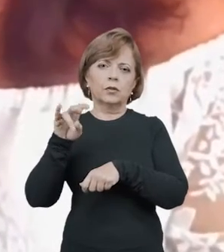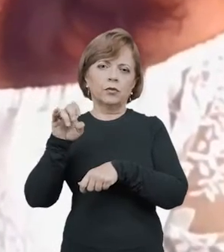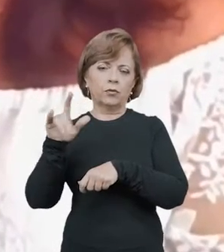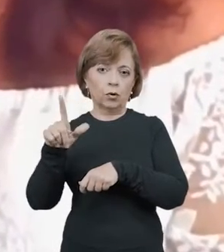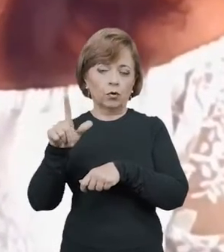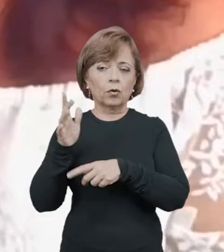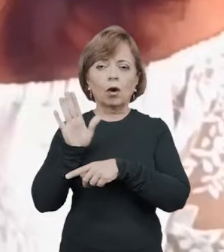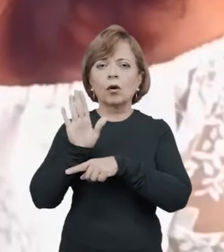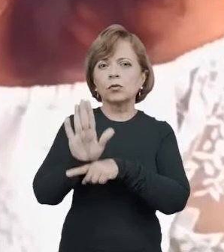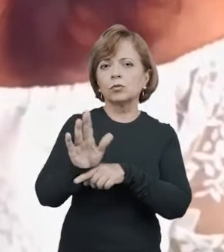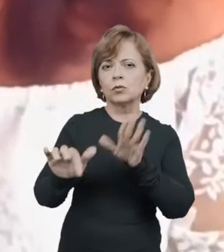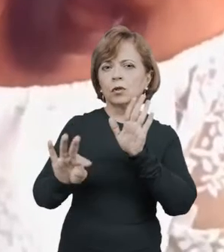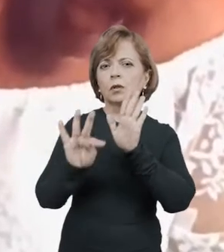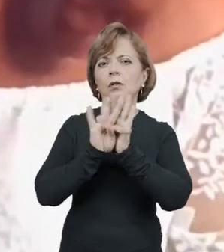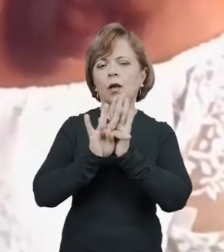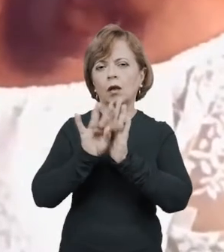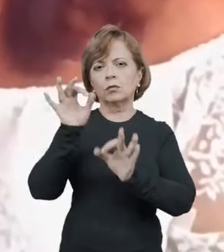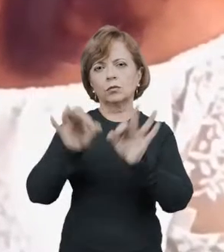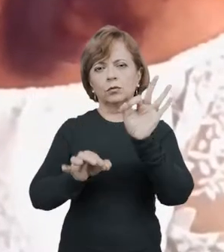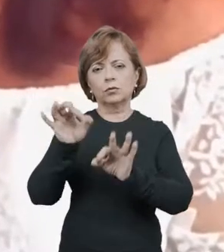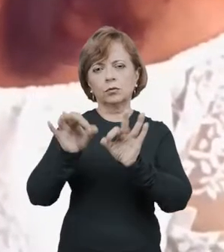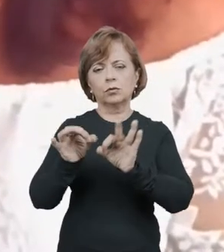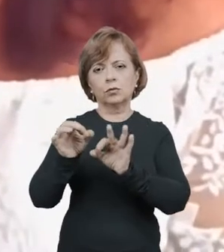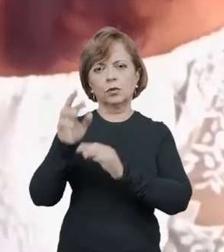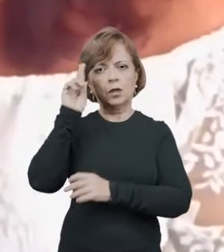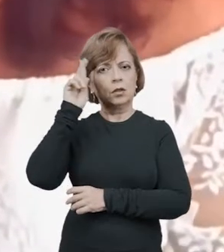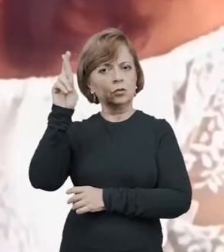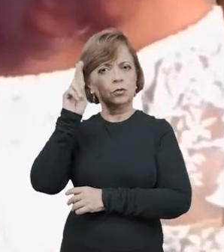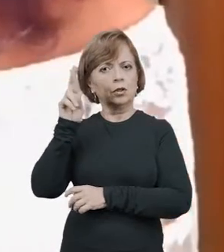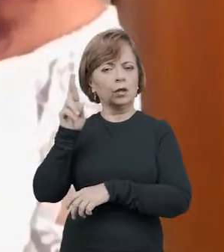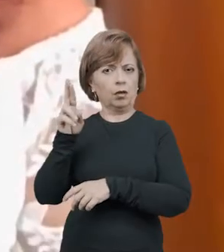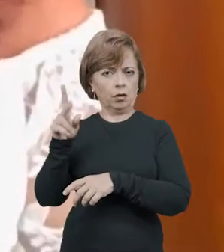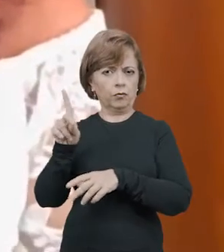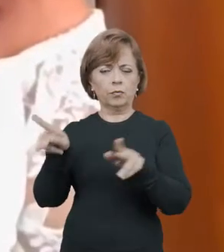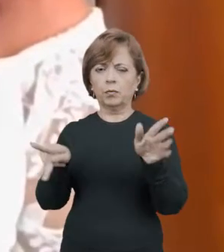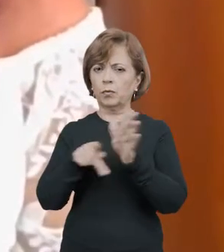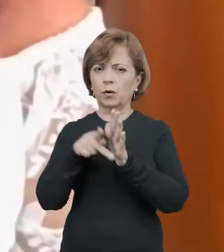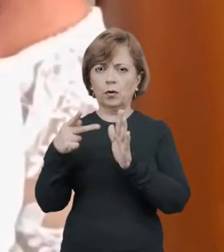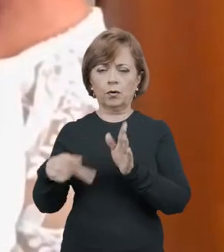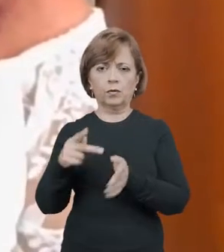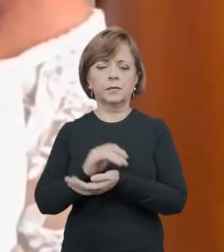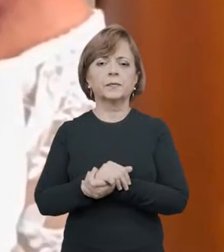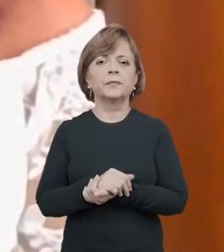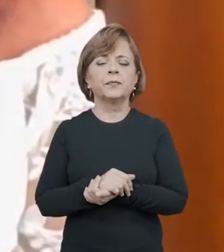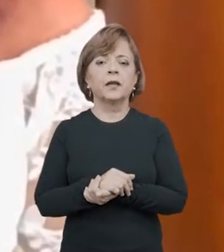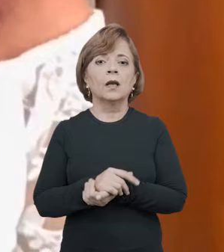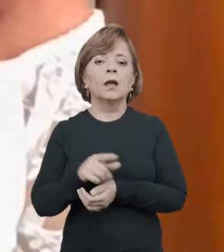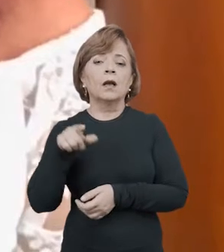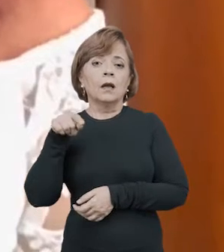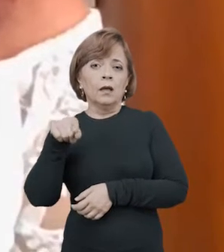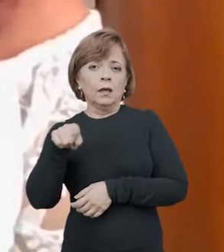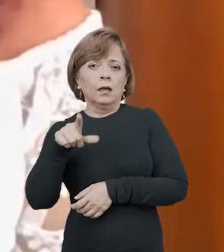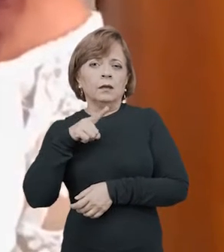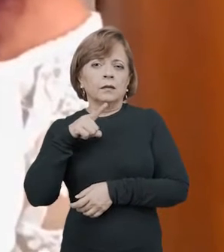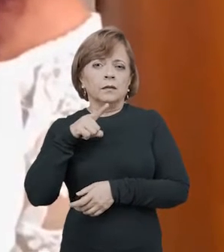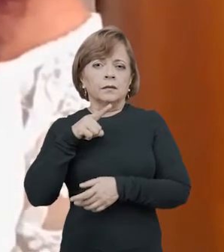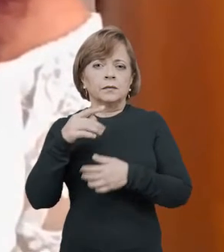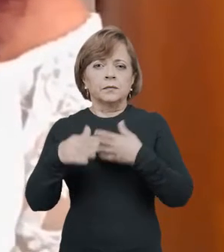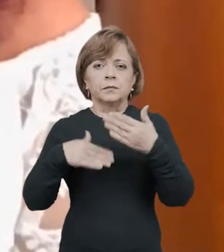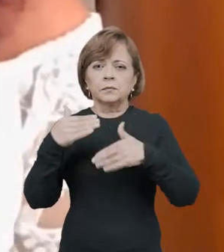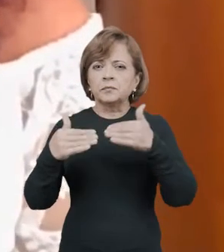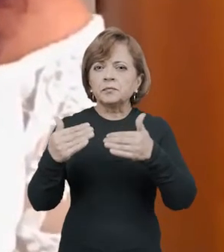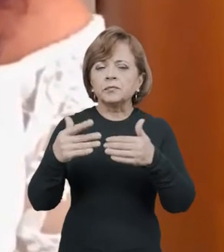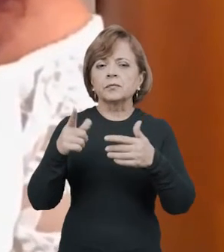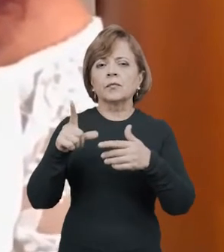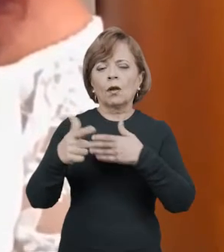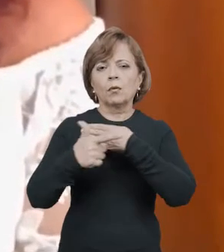esse apoio técnico jurídico à chefia institucional. Então, a Assessoria de Atribuição Originária em Matéria Civil ela é